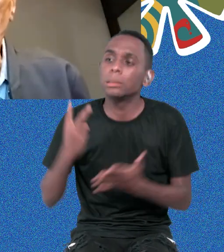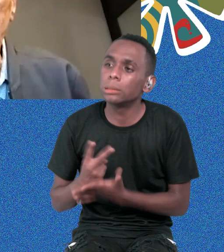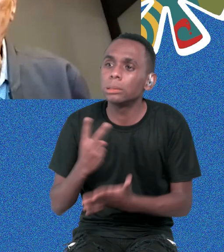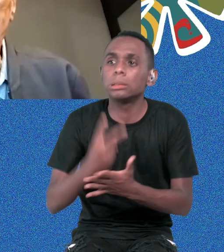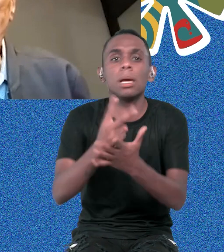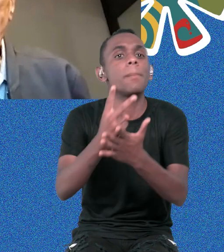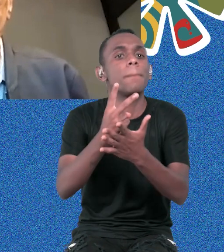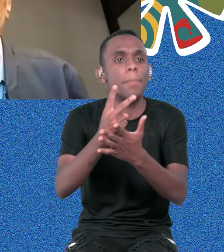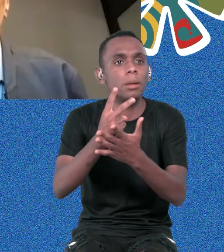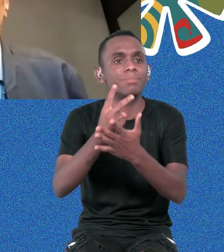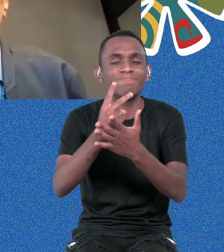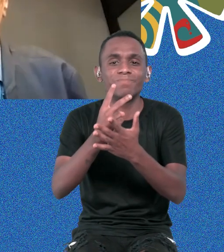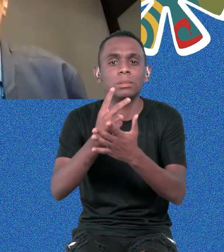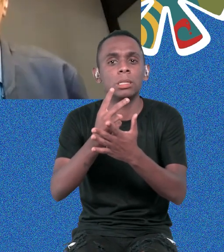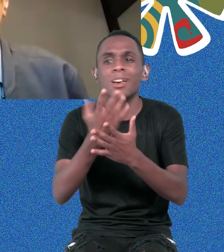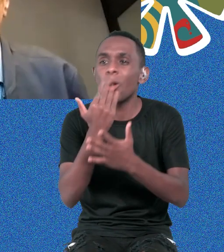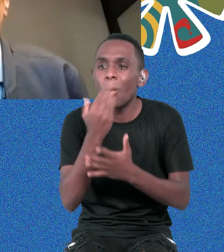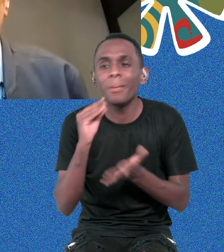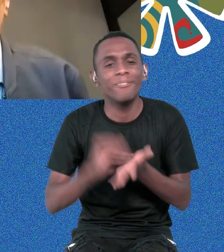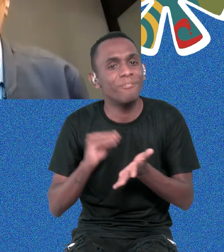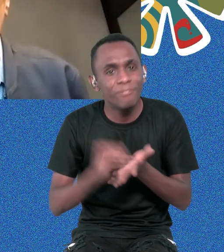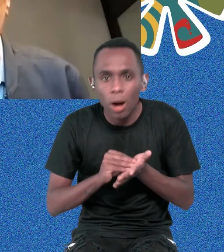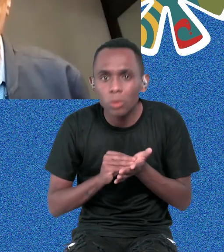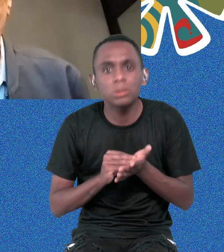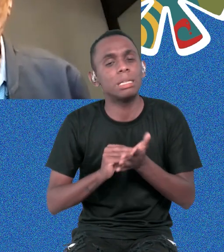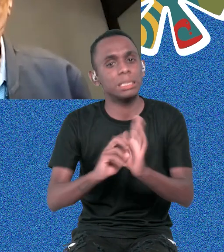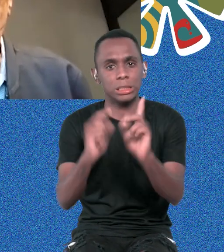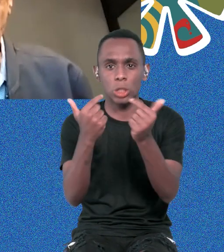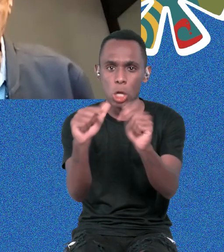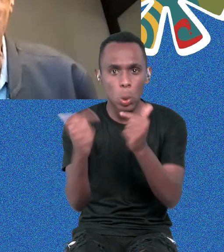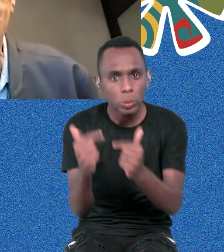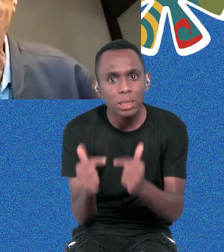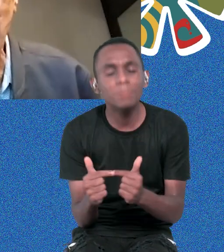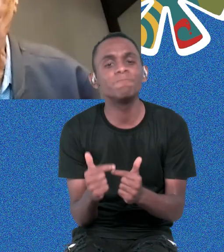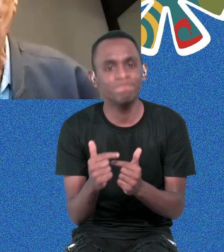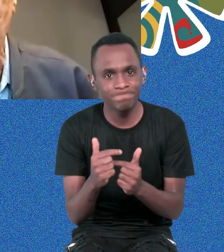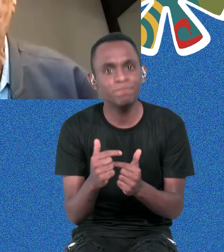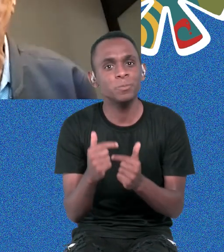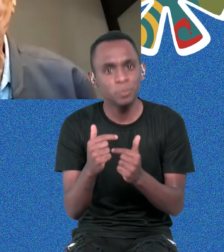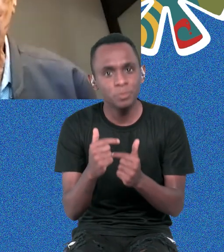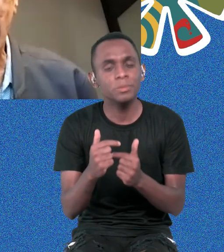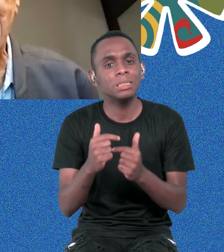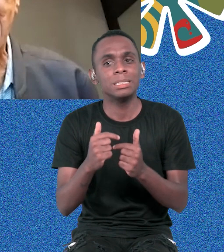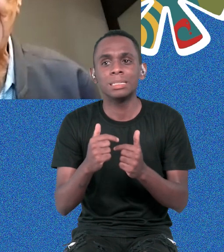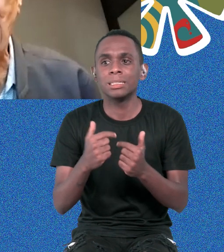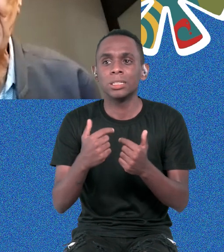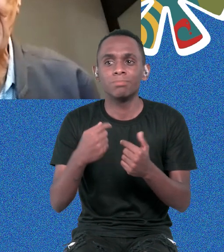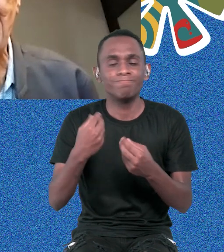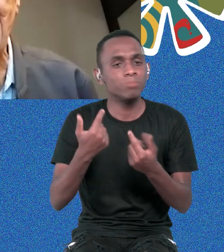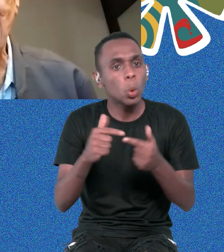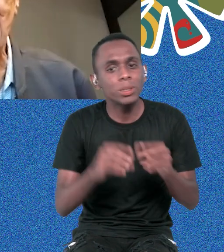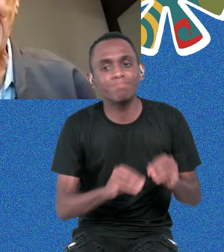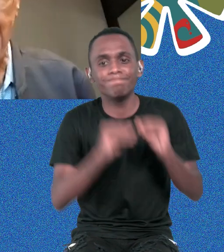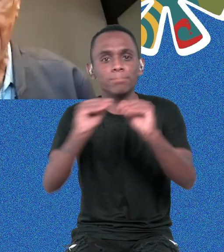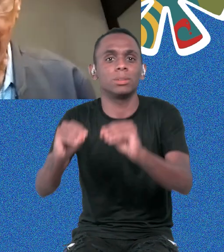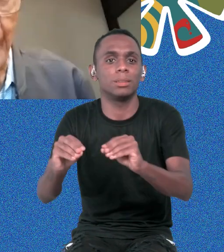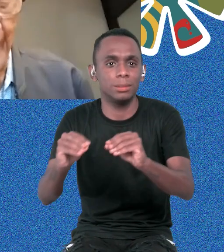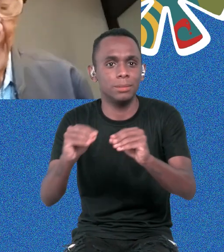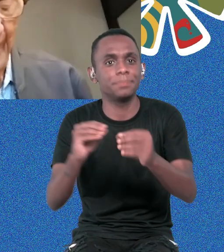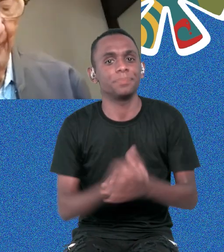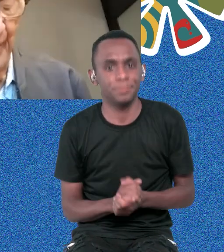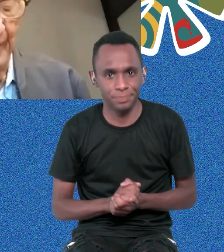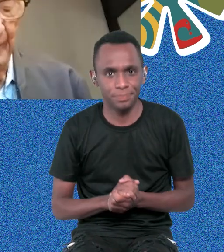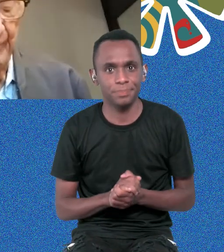estão constantemente ameaçados de não viver, de não comer, de não ter teto, de não ter transporte, de não ter.